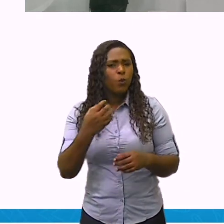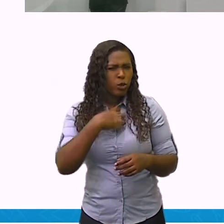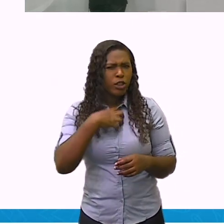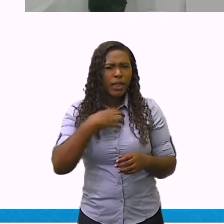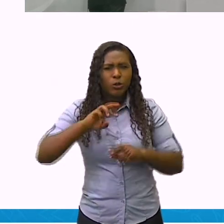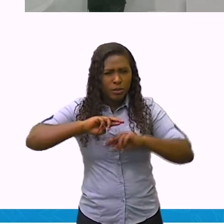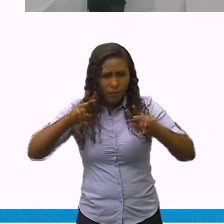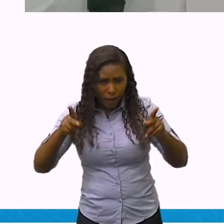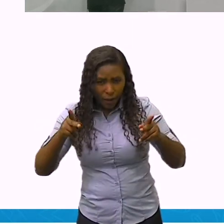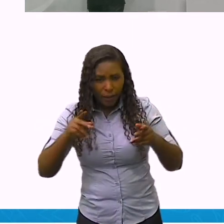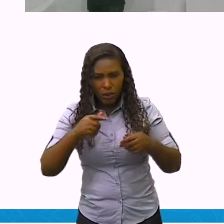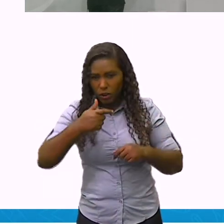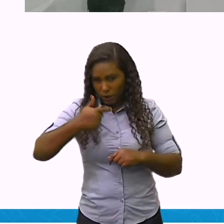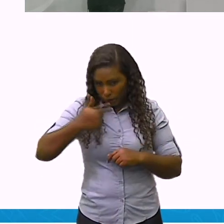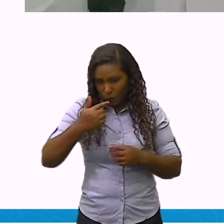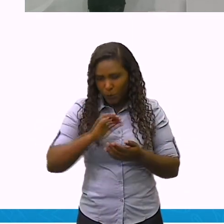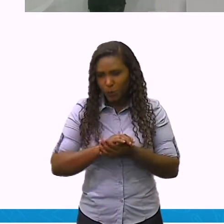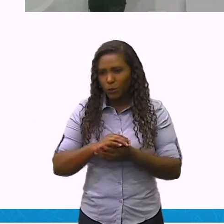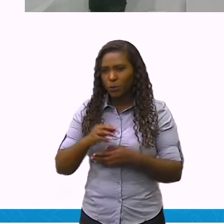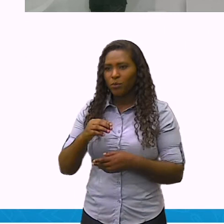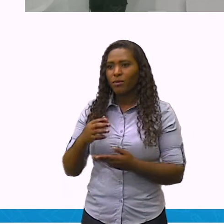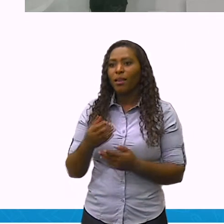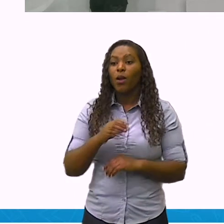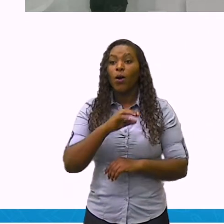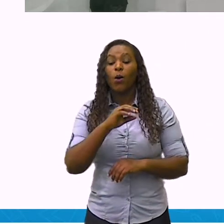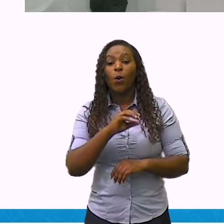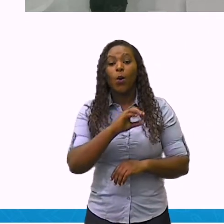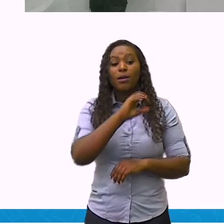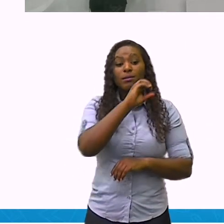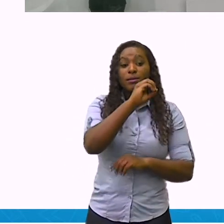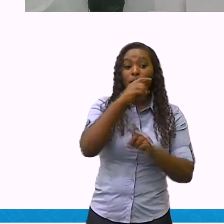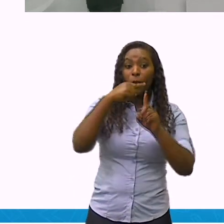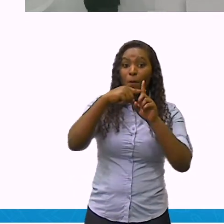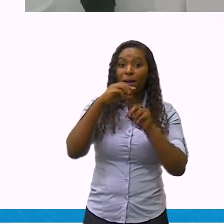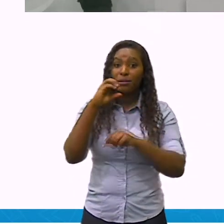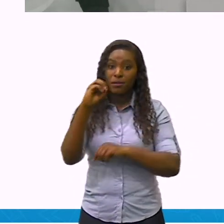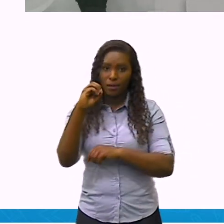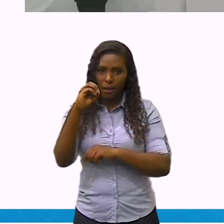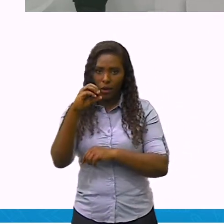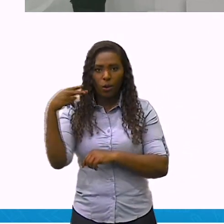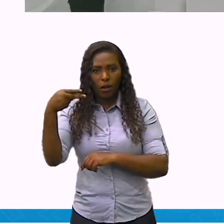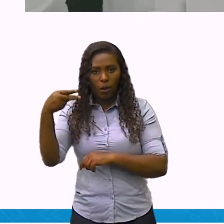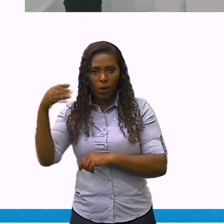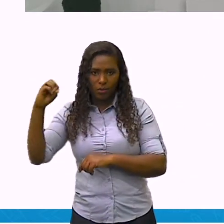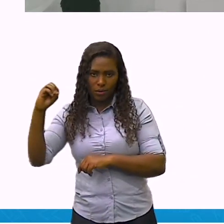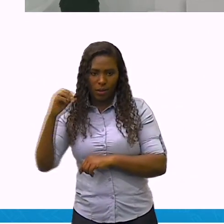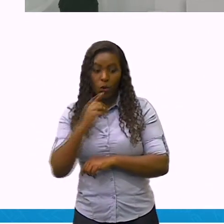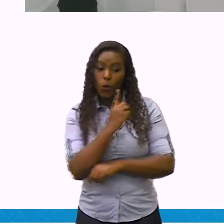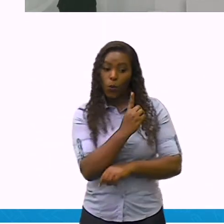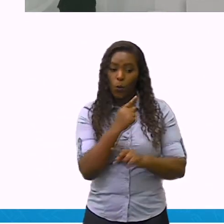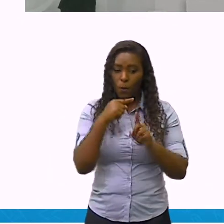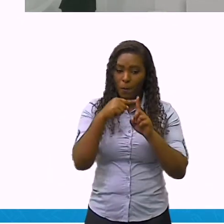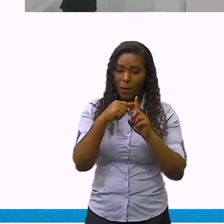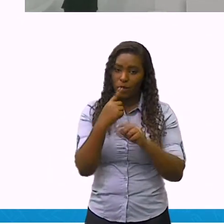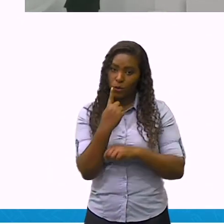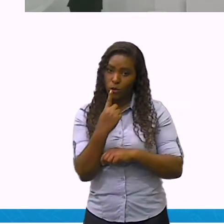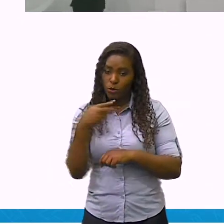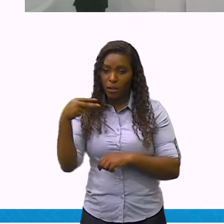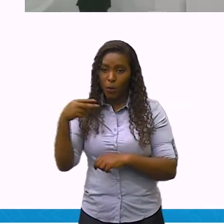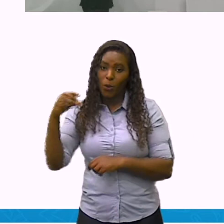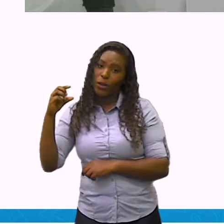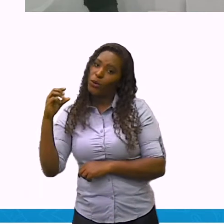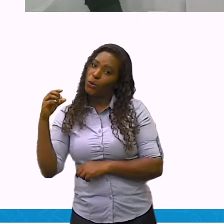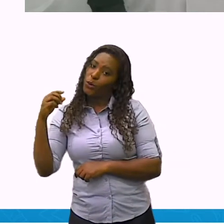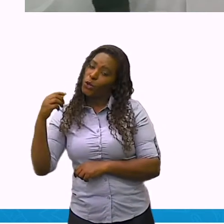mais 0 dá 0. E 1 mais 1 vai dar 2. Então, chegamos